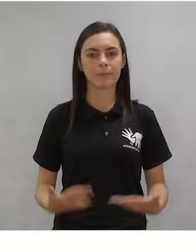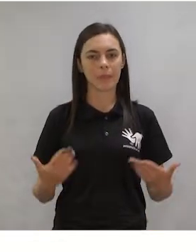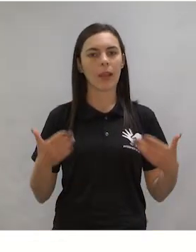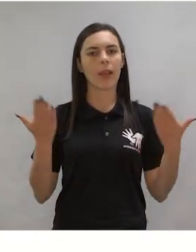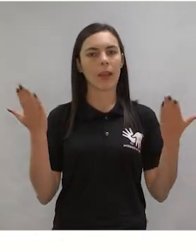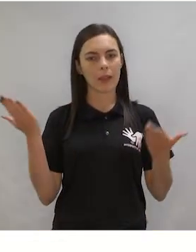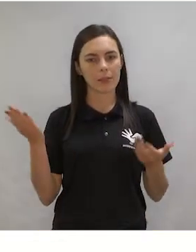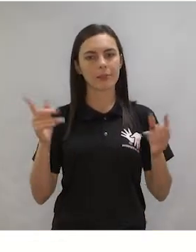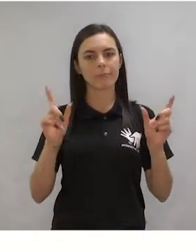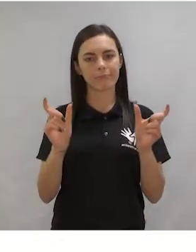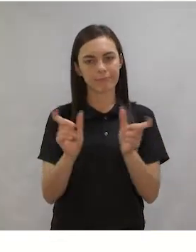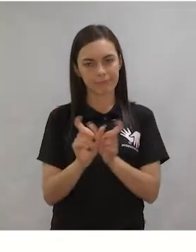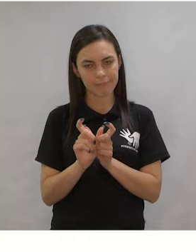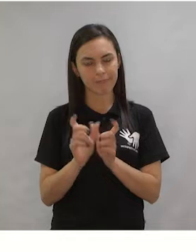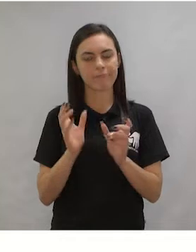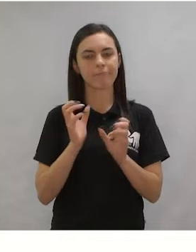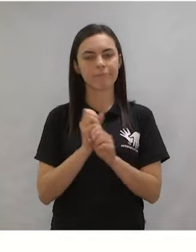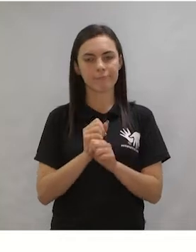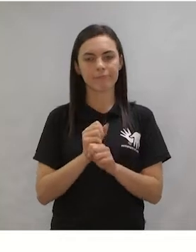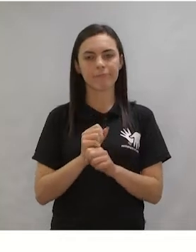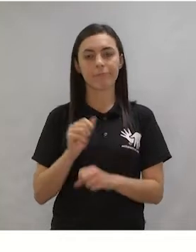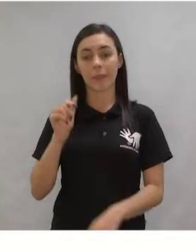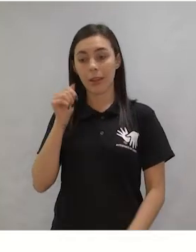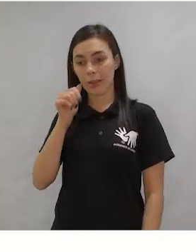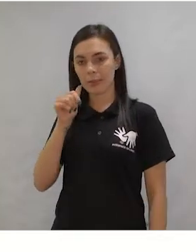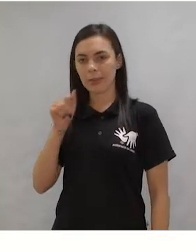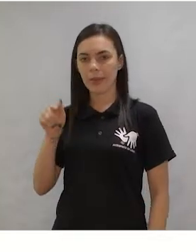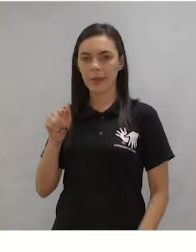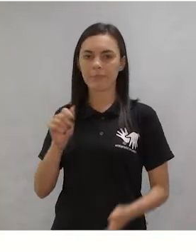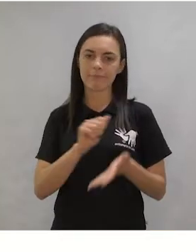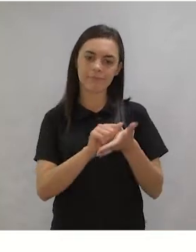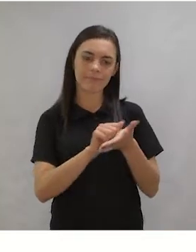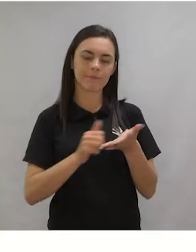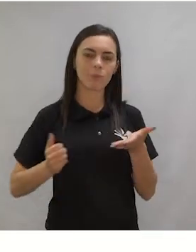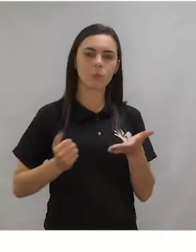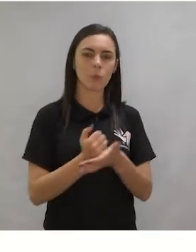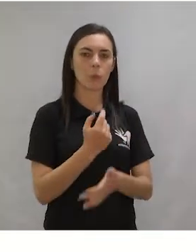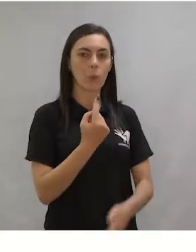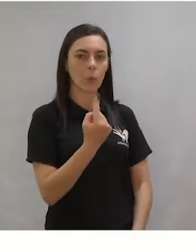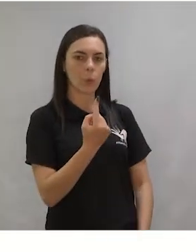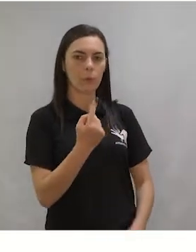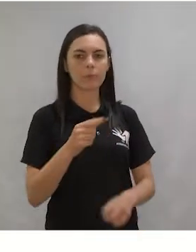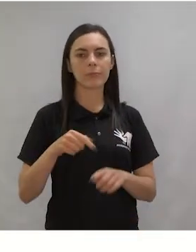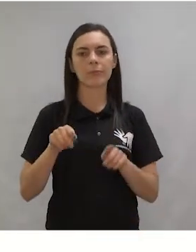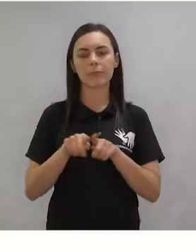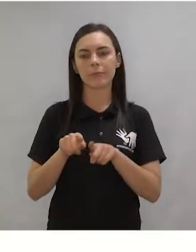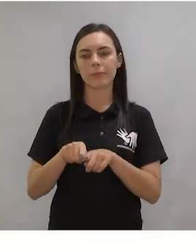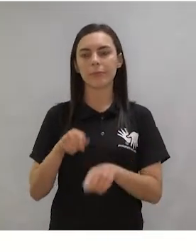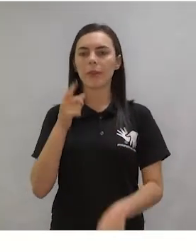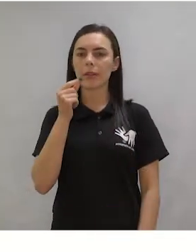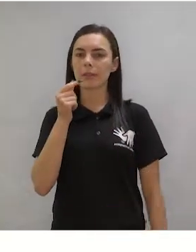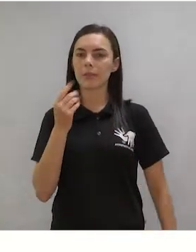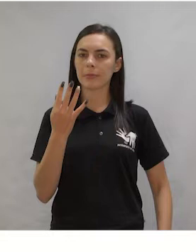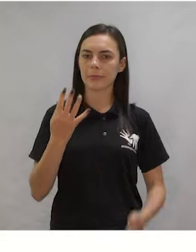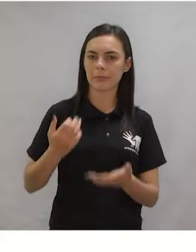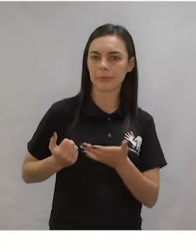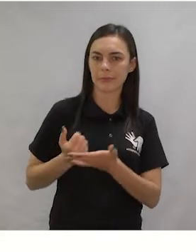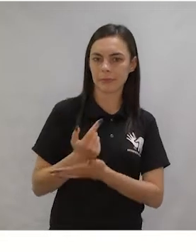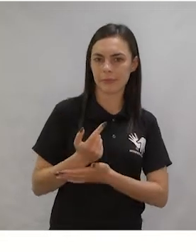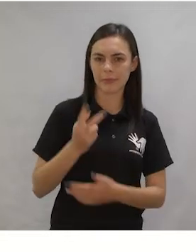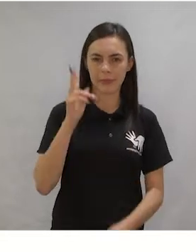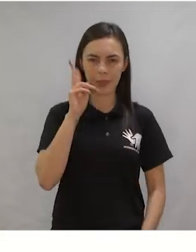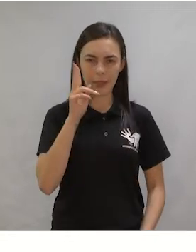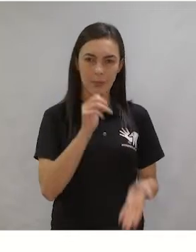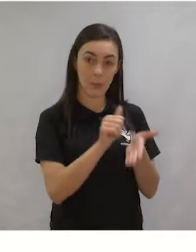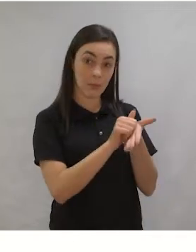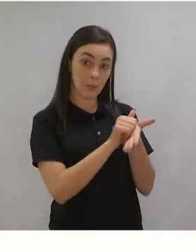que é a expressão algébrica que representa. Marina comprou uma borracha e 4 lápis. Lembrando que a